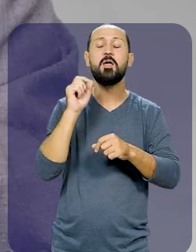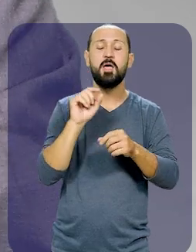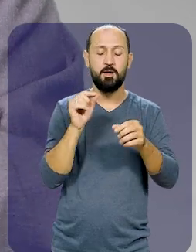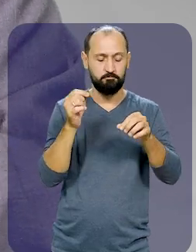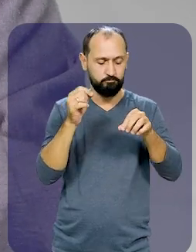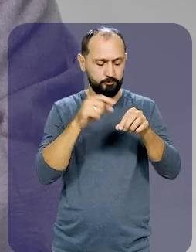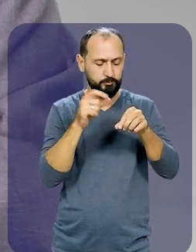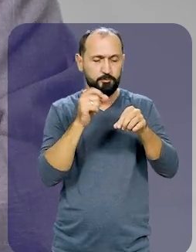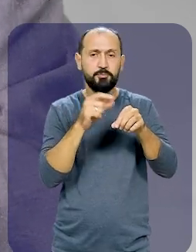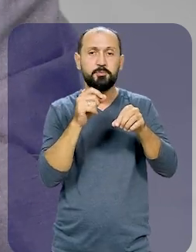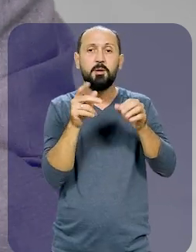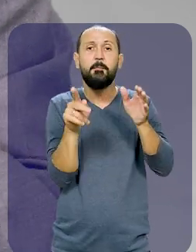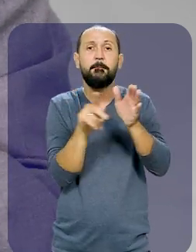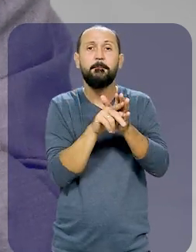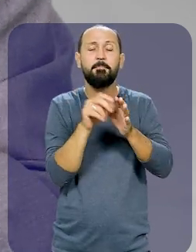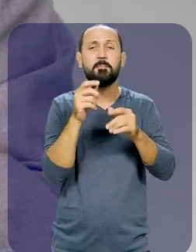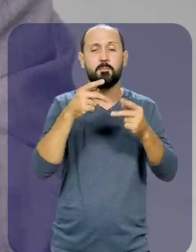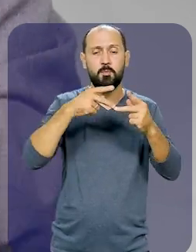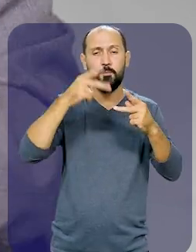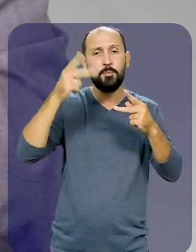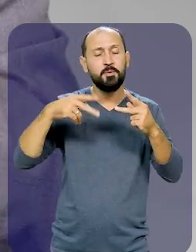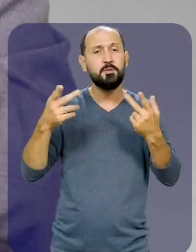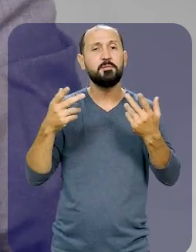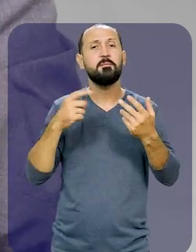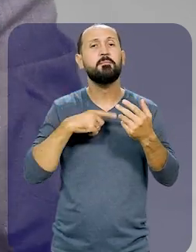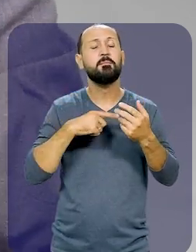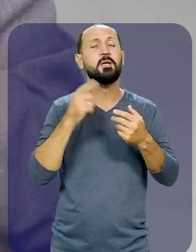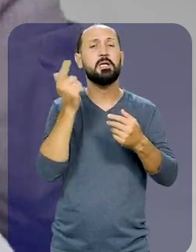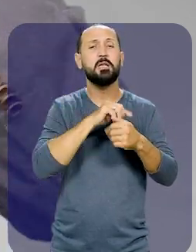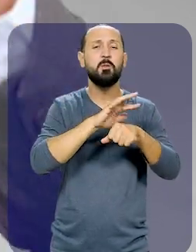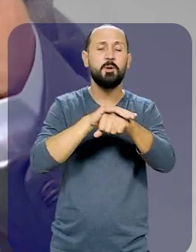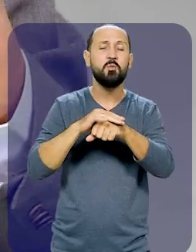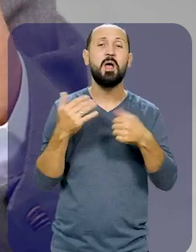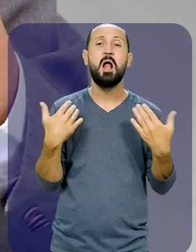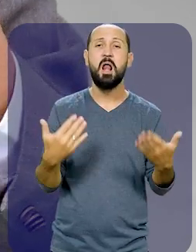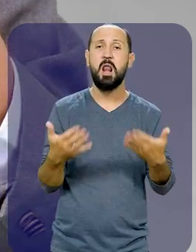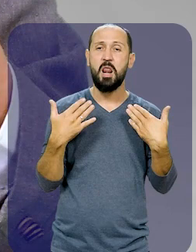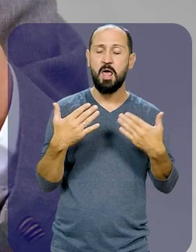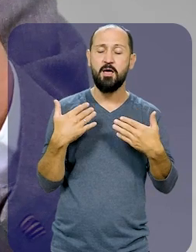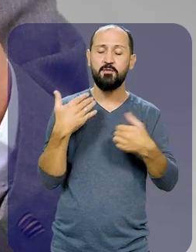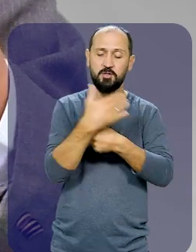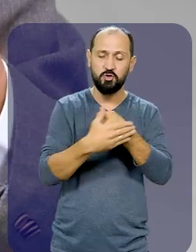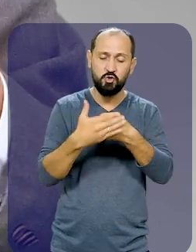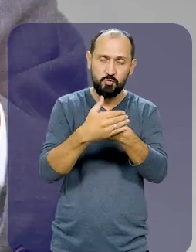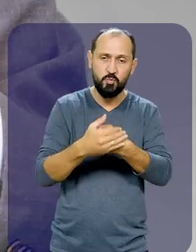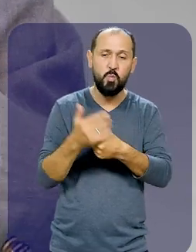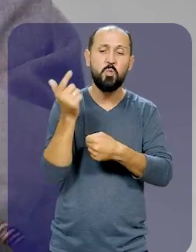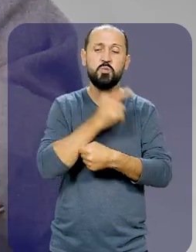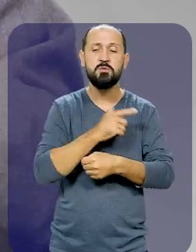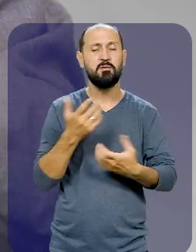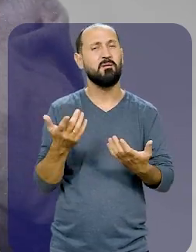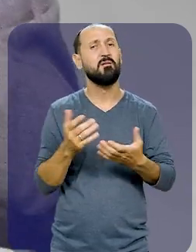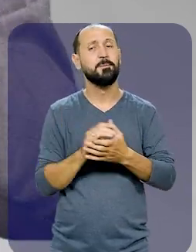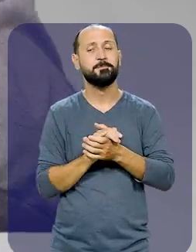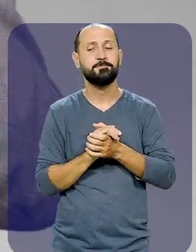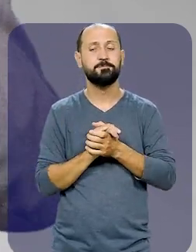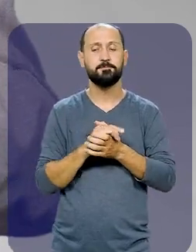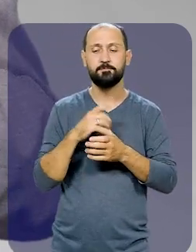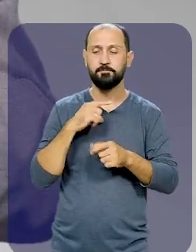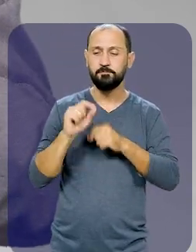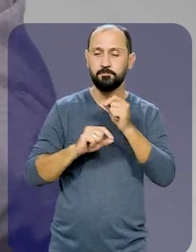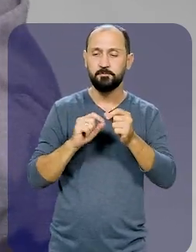inoculação da proteína spike, para poder ter uma doença leve e fazer anticorpos. Entendeu? Então, nós temos